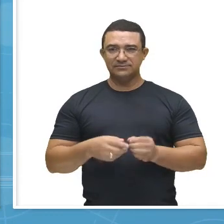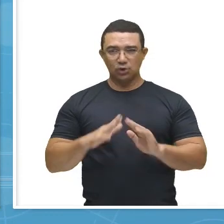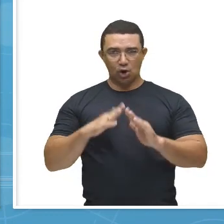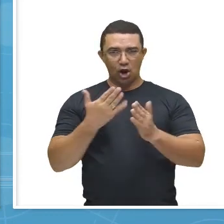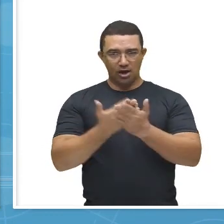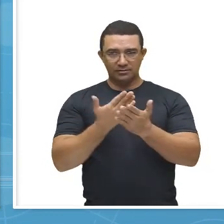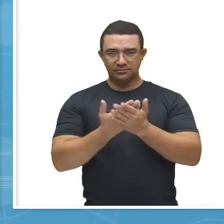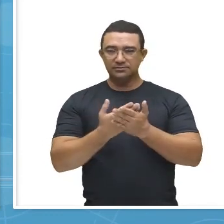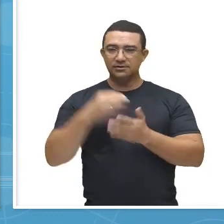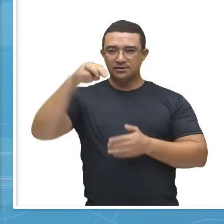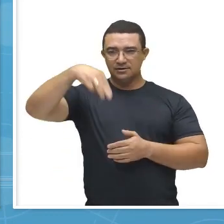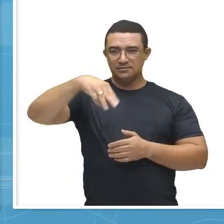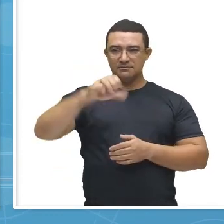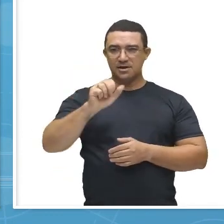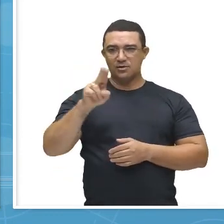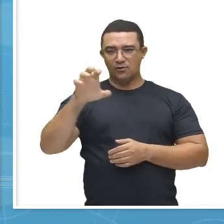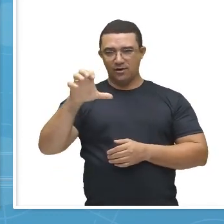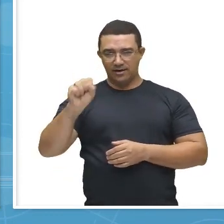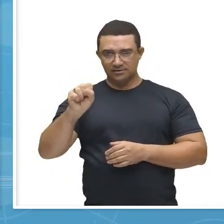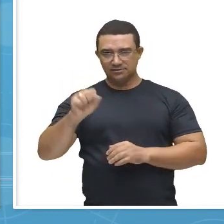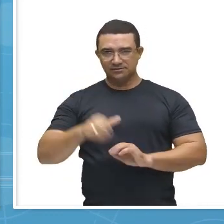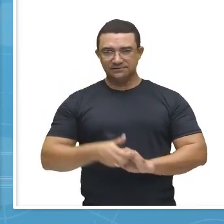né? Também